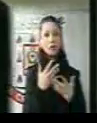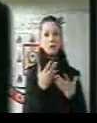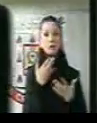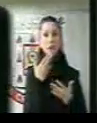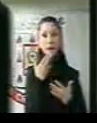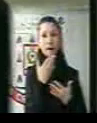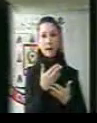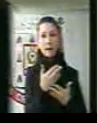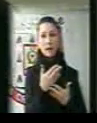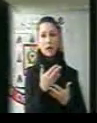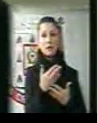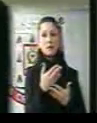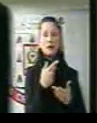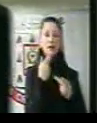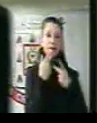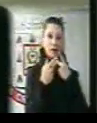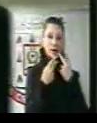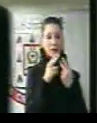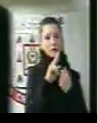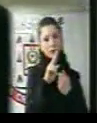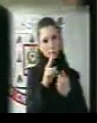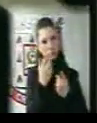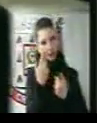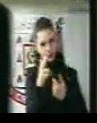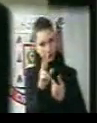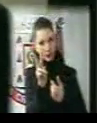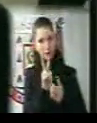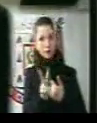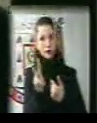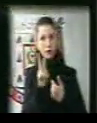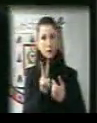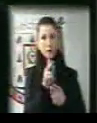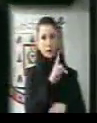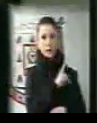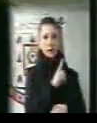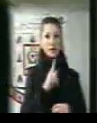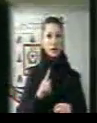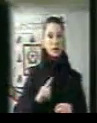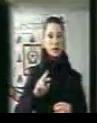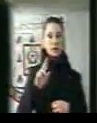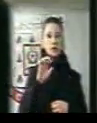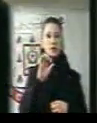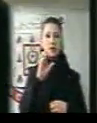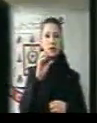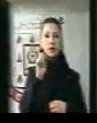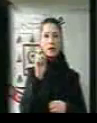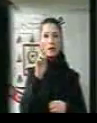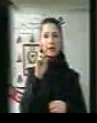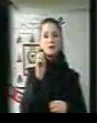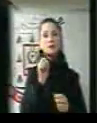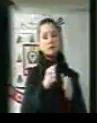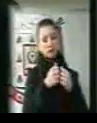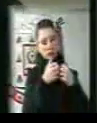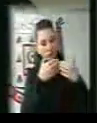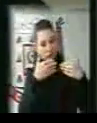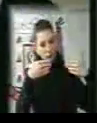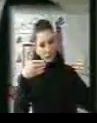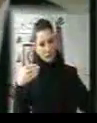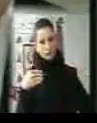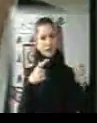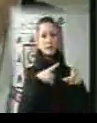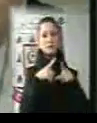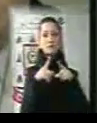solicito que, para falar em nome dele, que o presidente Ricardo Fados faça a abertura desse trabalho.